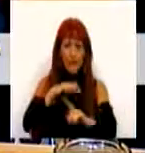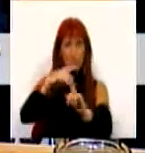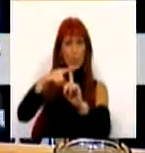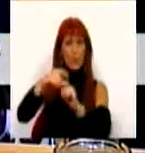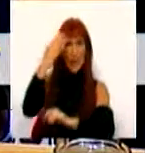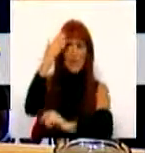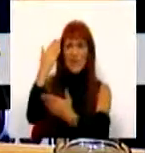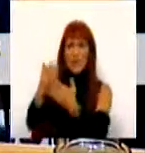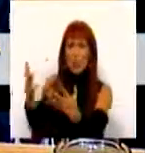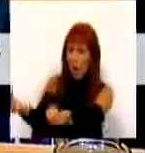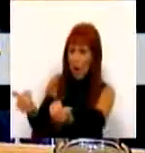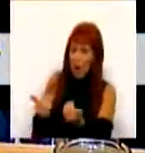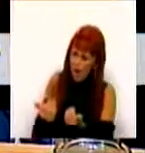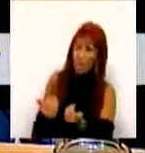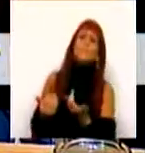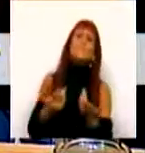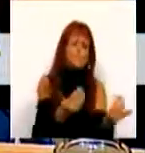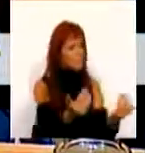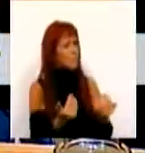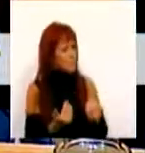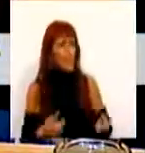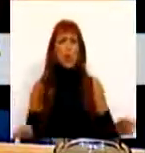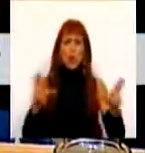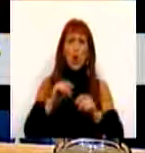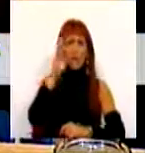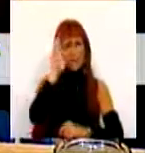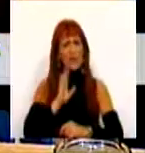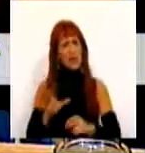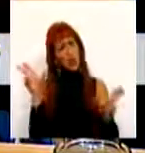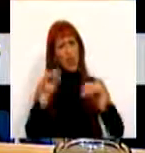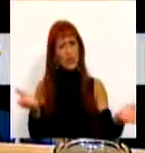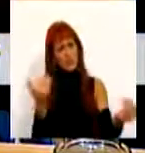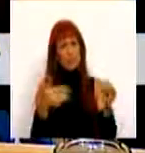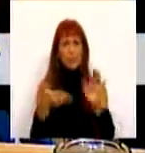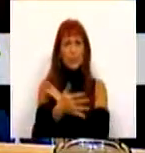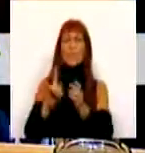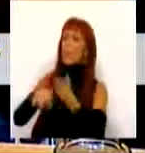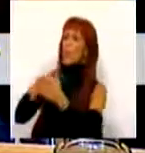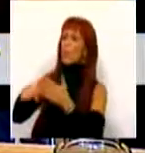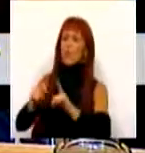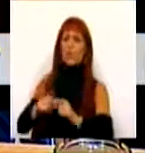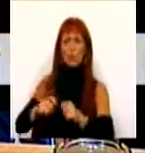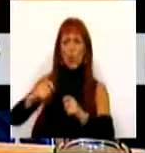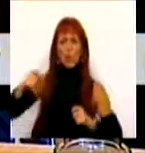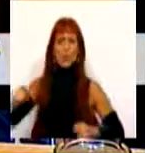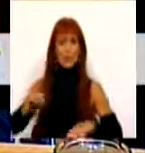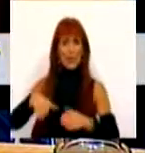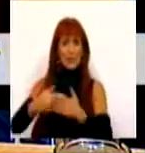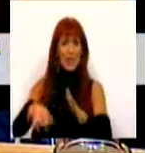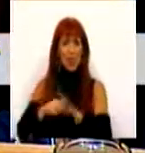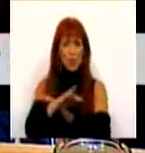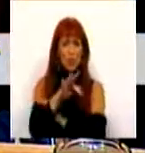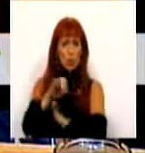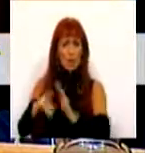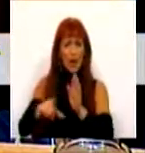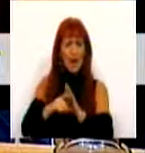na capacidade de atração de novos militares, a revogação da prorrogação dos efeitos do artigo 40 da